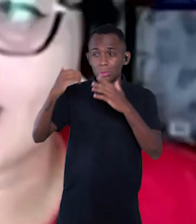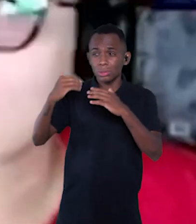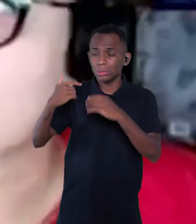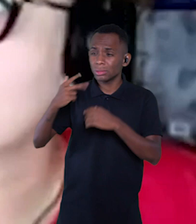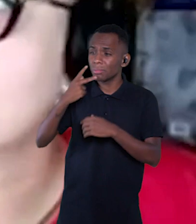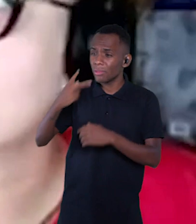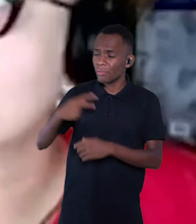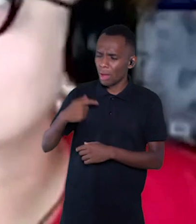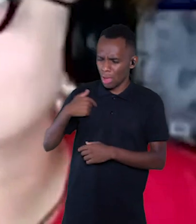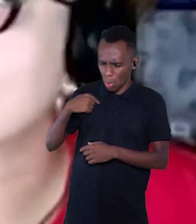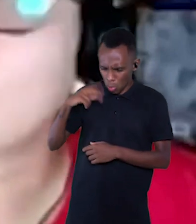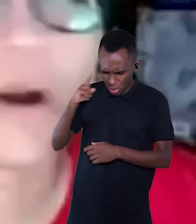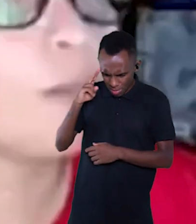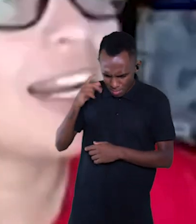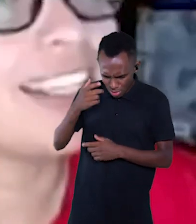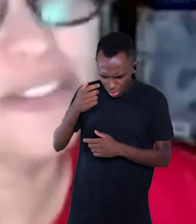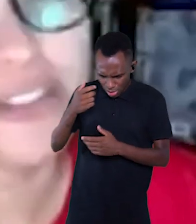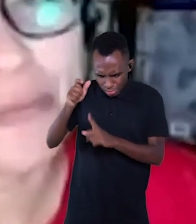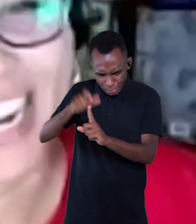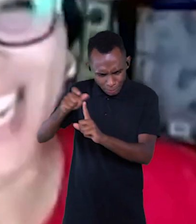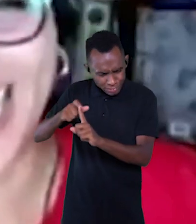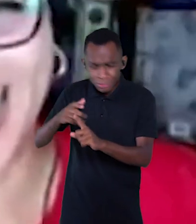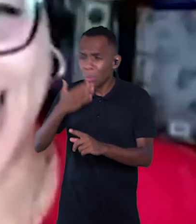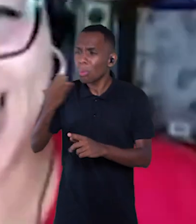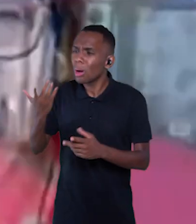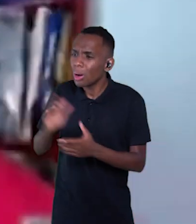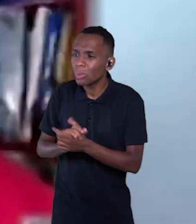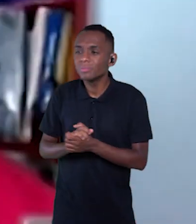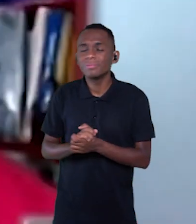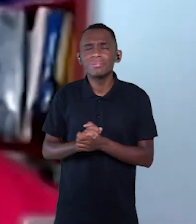daquele paciente? Mas qual? Peraí, deixa eu lembrar.